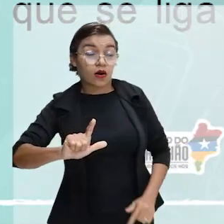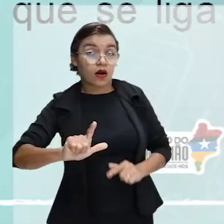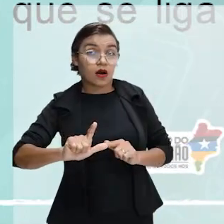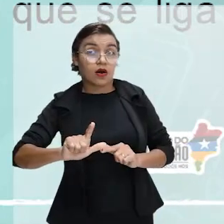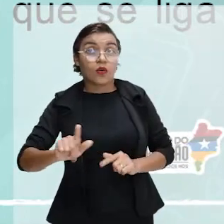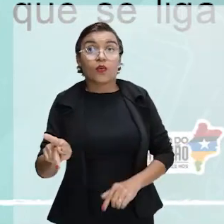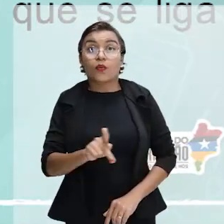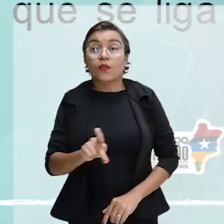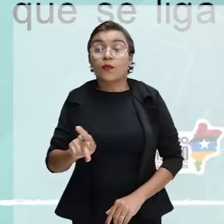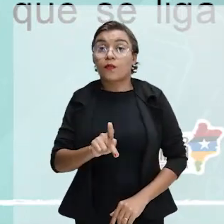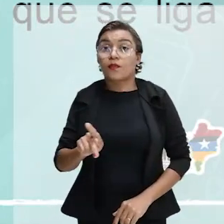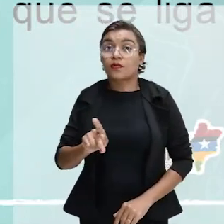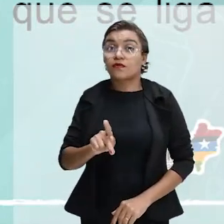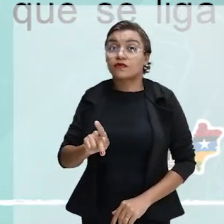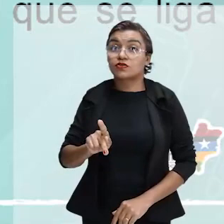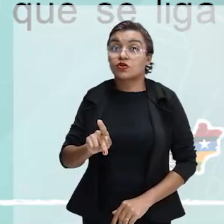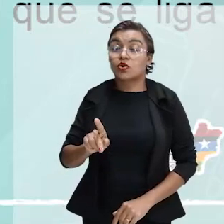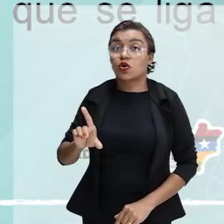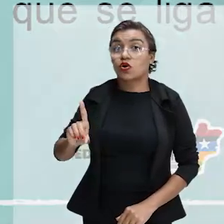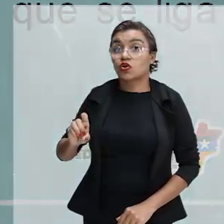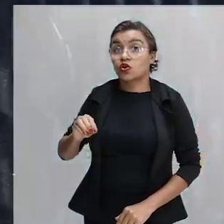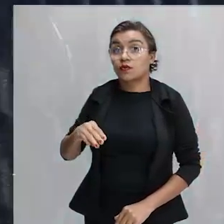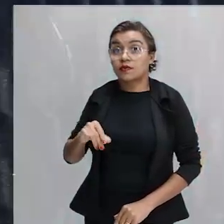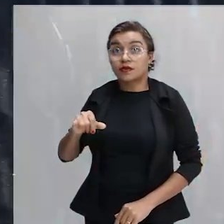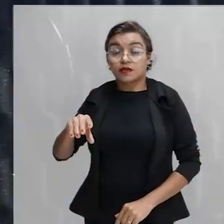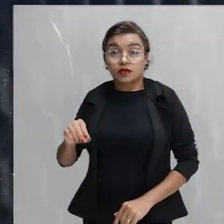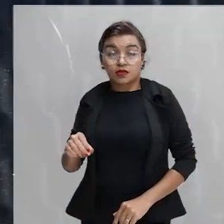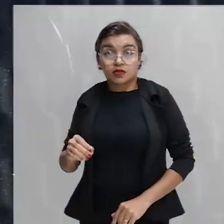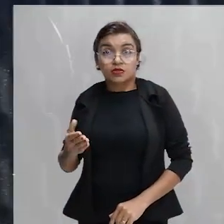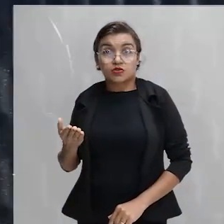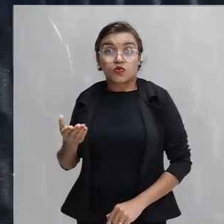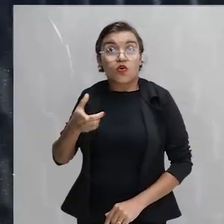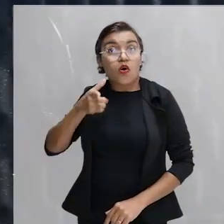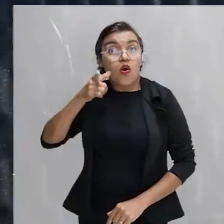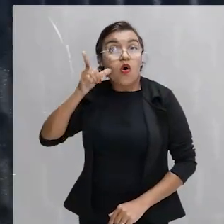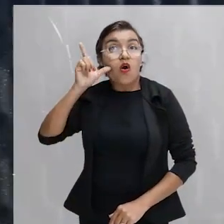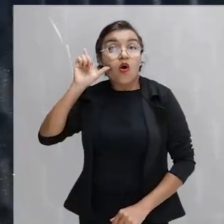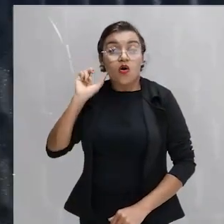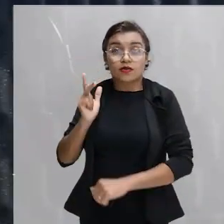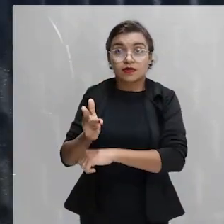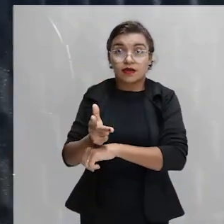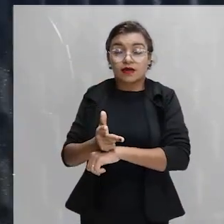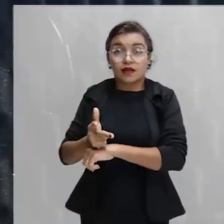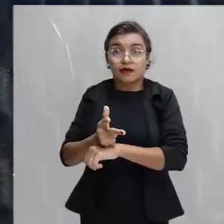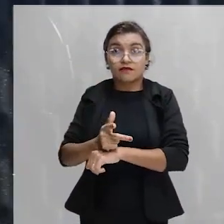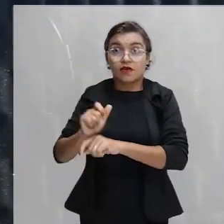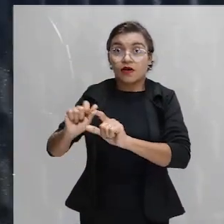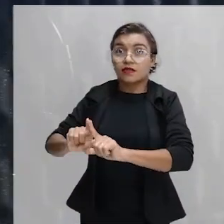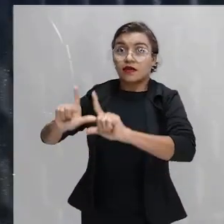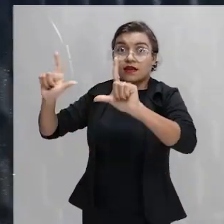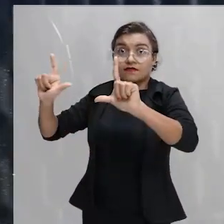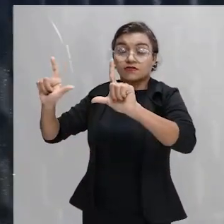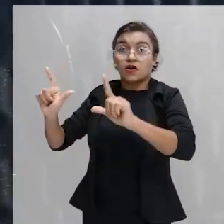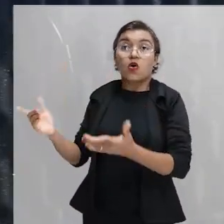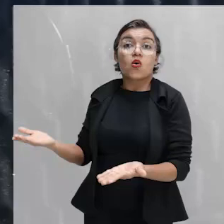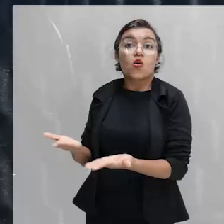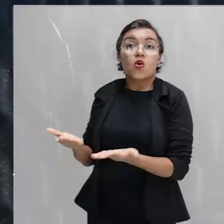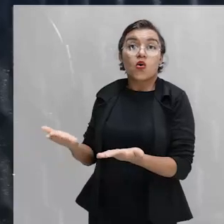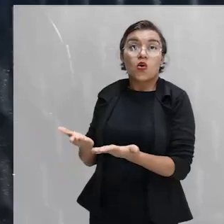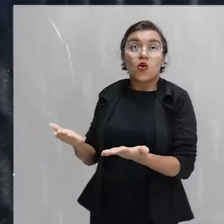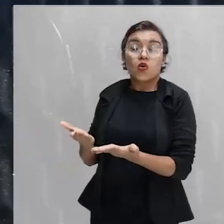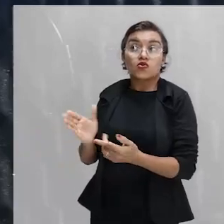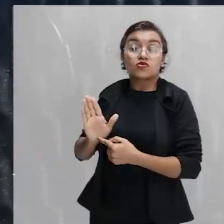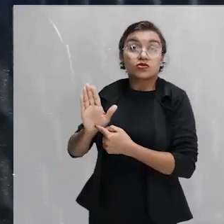Dominice gravou ontem foi ao ar hoje. Quando eu digo a aula a qual eu estou fazendo